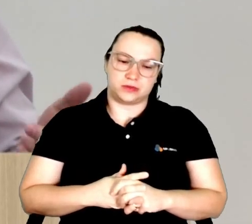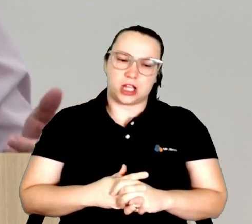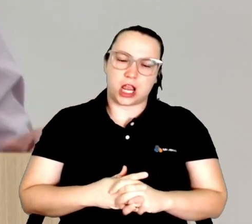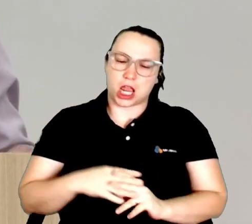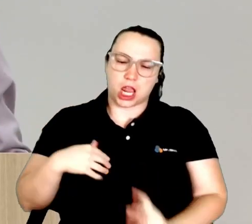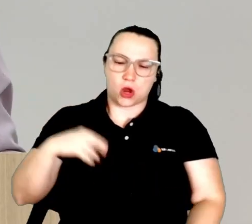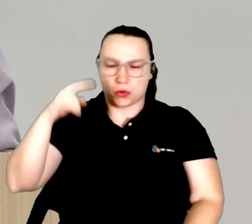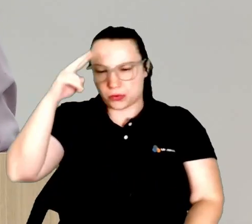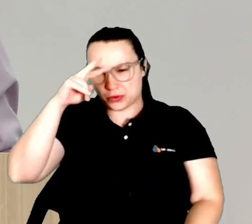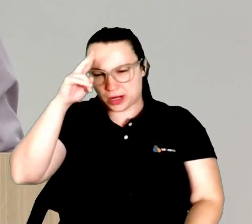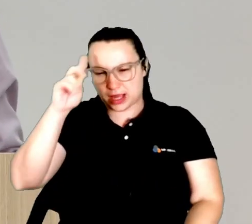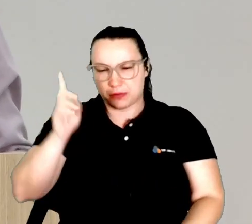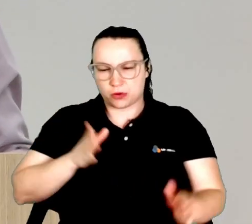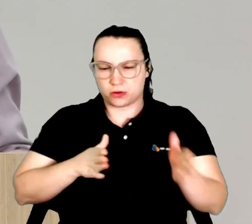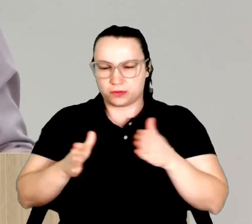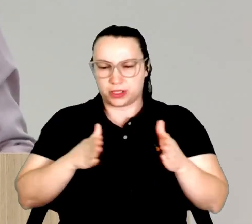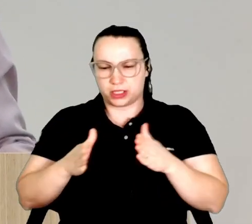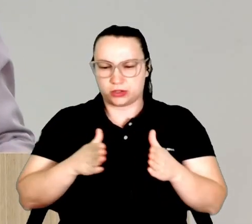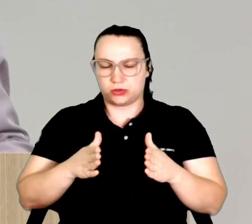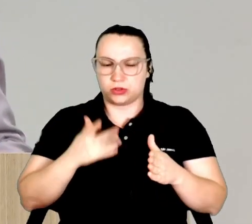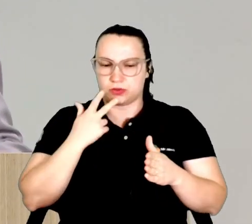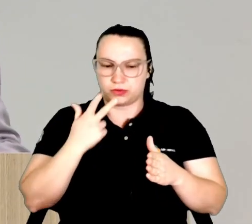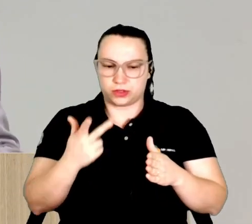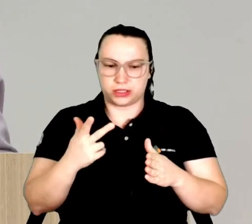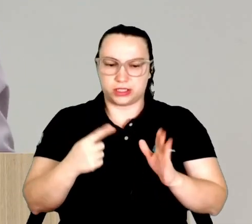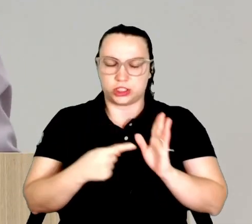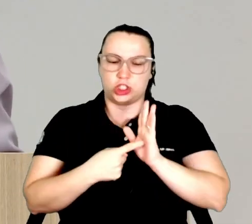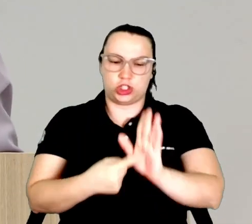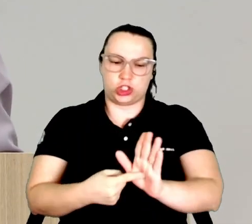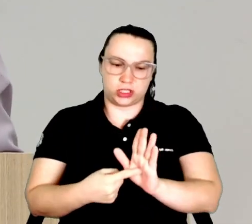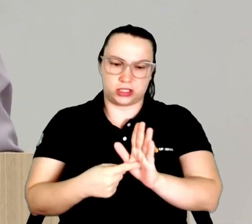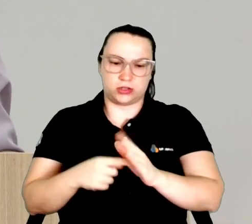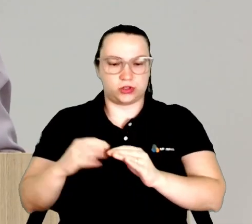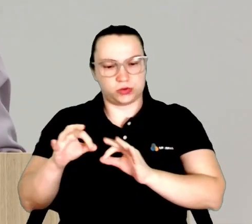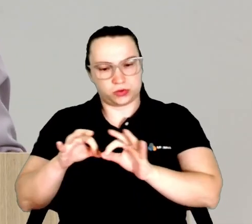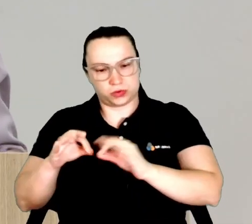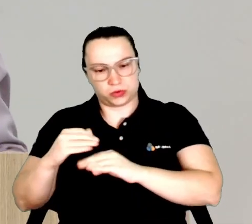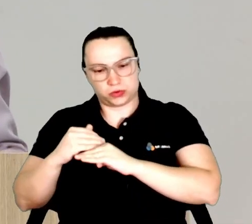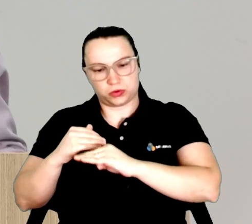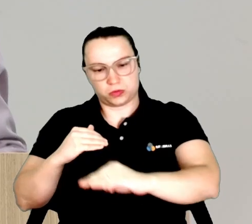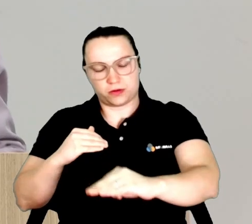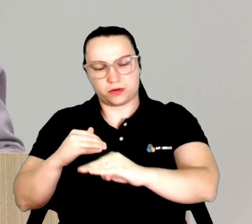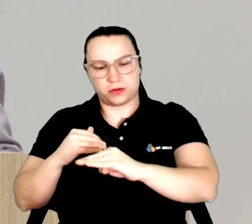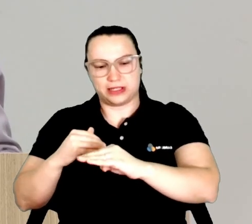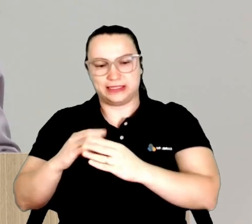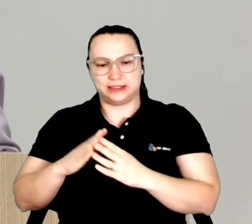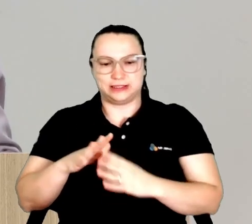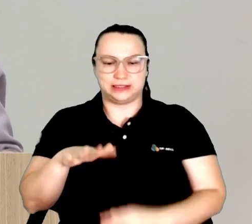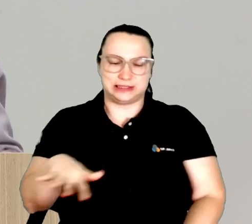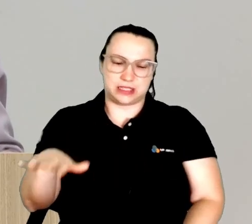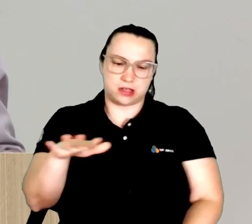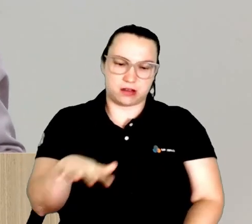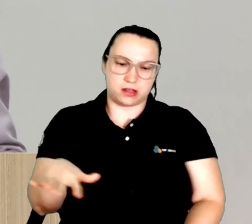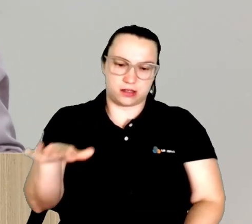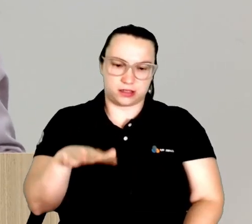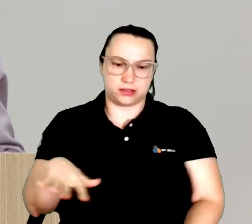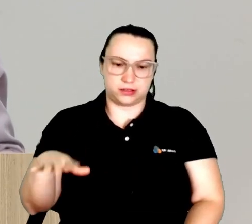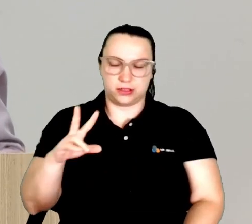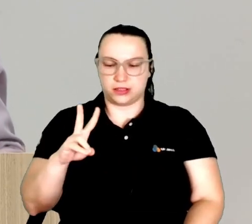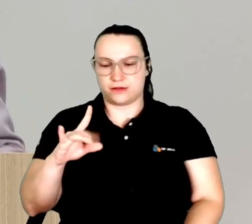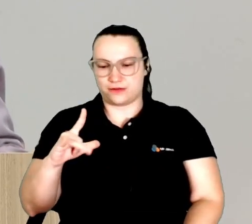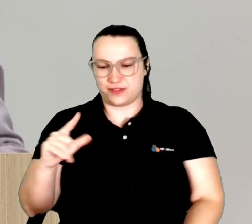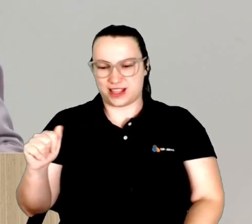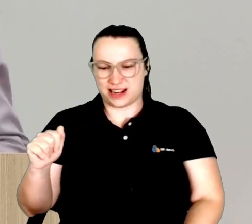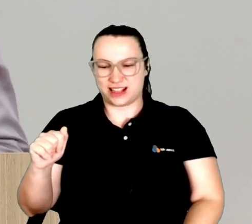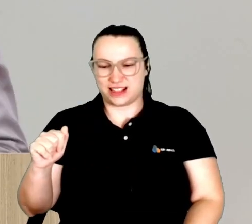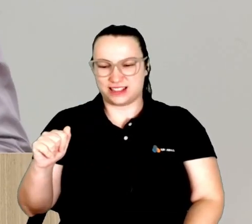qual foi o período que eu coloquei até mesmo indicação lá de pavimento nessa área ali da Vila Rural,